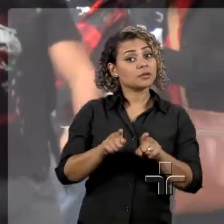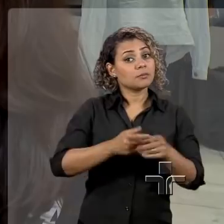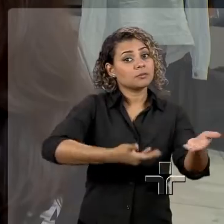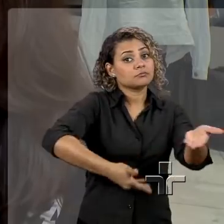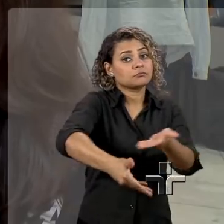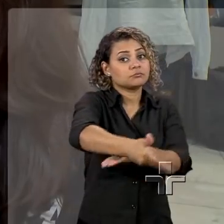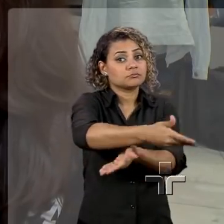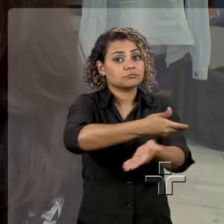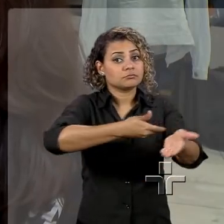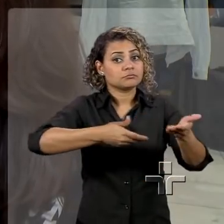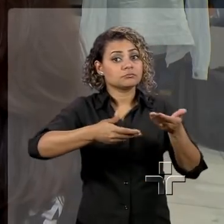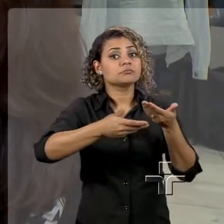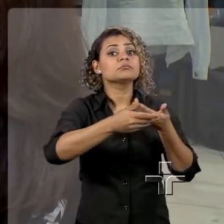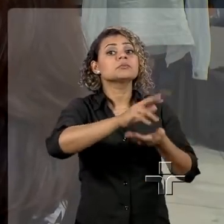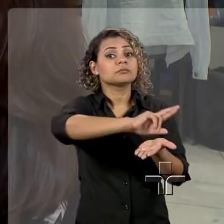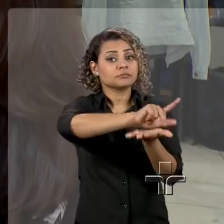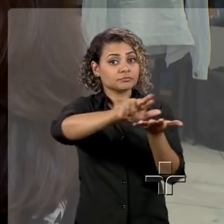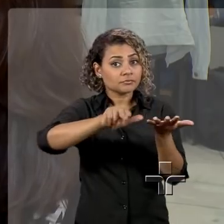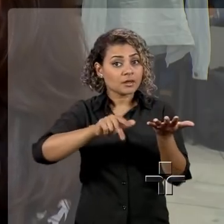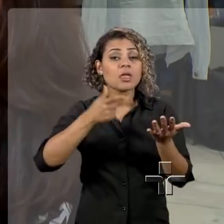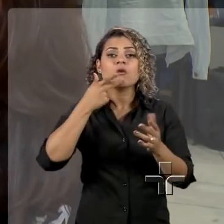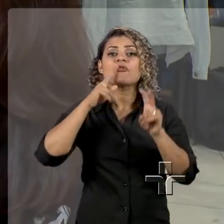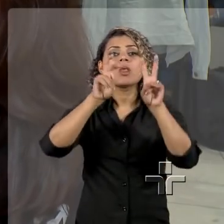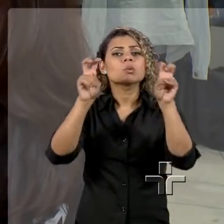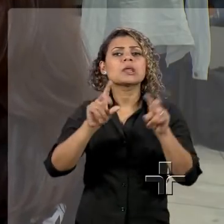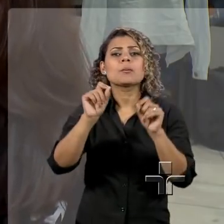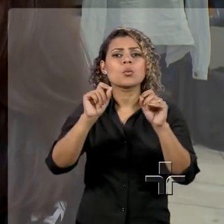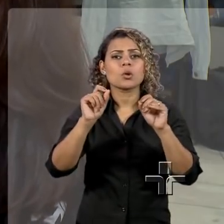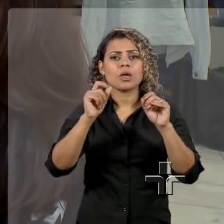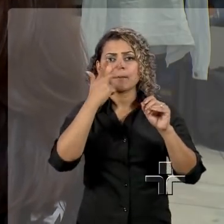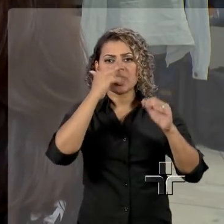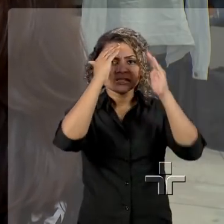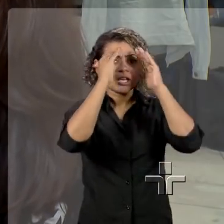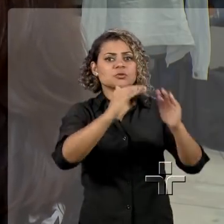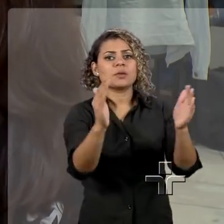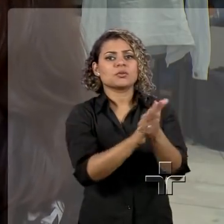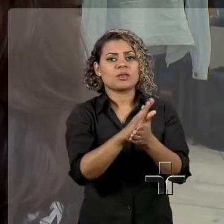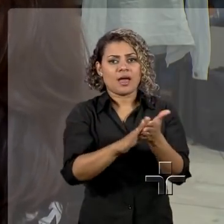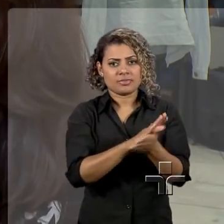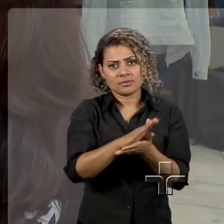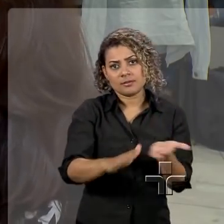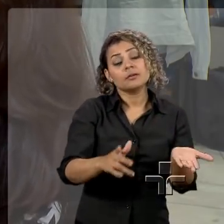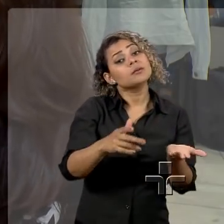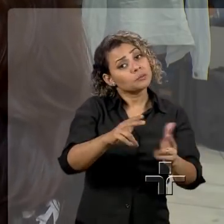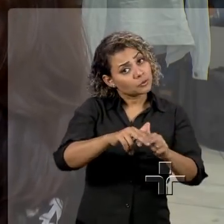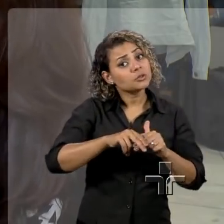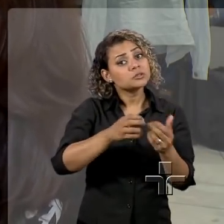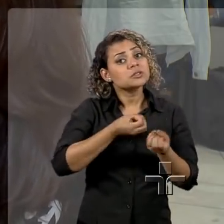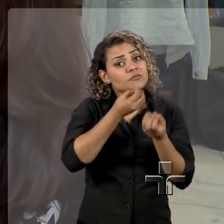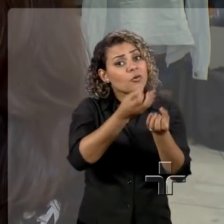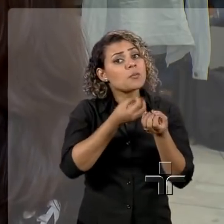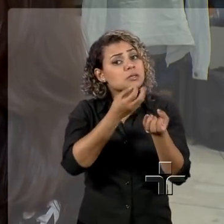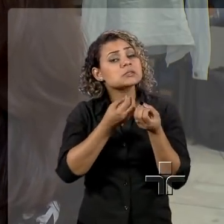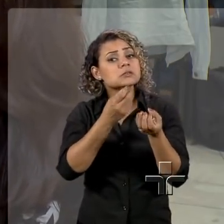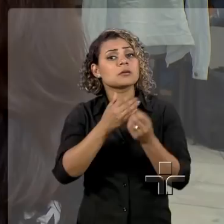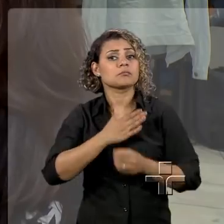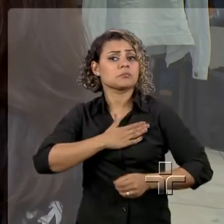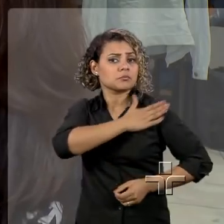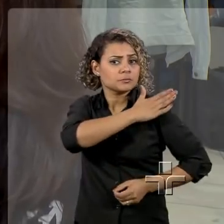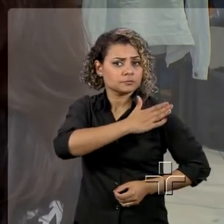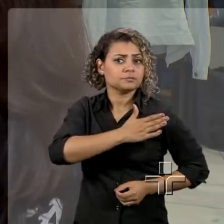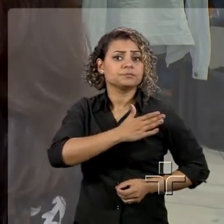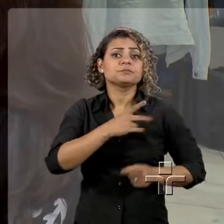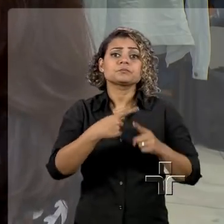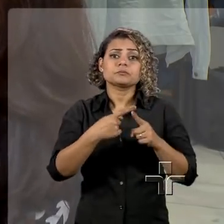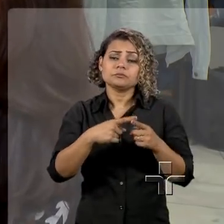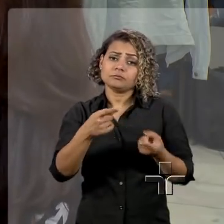pluralidade. Eu trabalhei na questão da intolerância, que pode gerar, já que todas as informações são direcionadas para